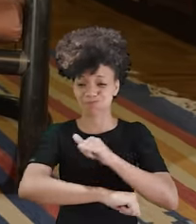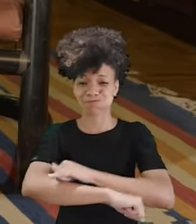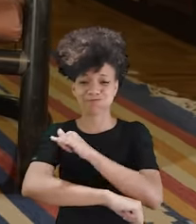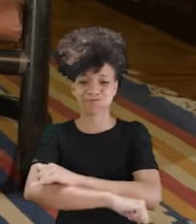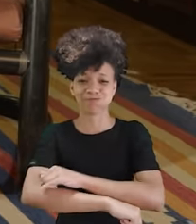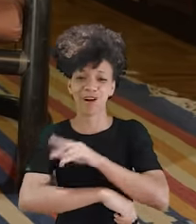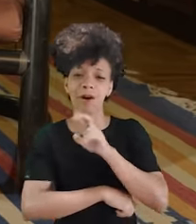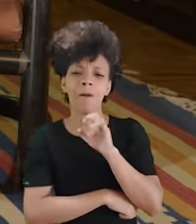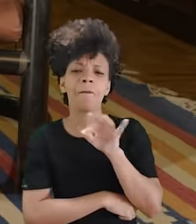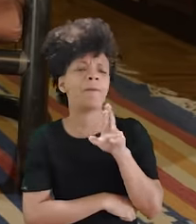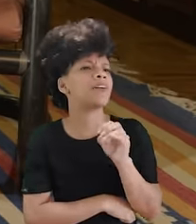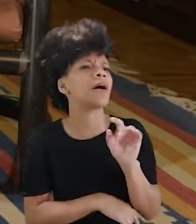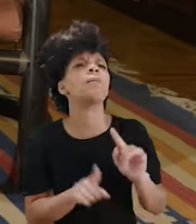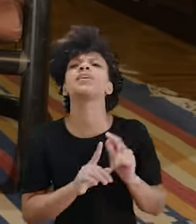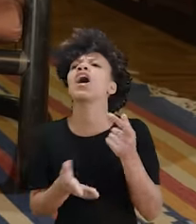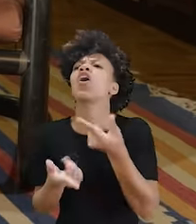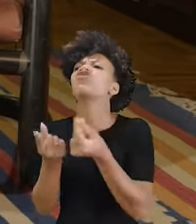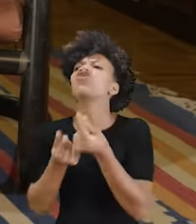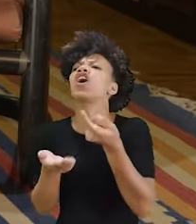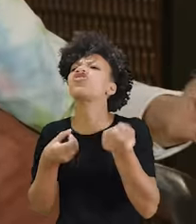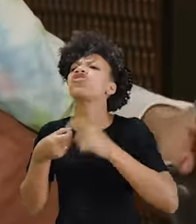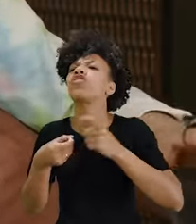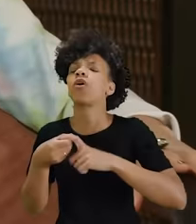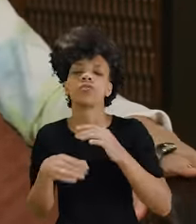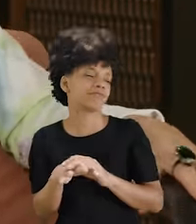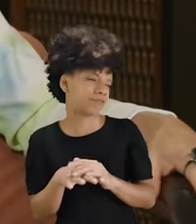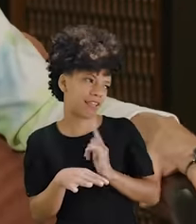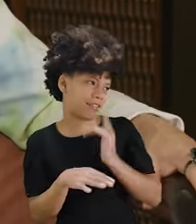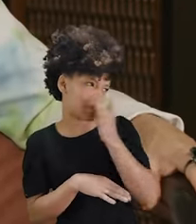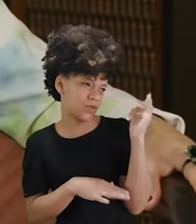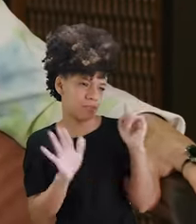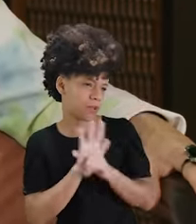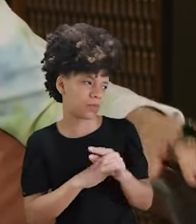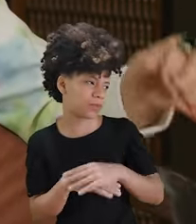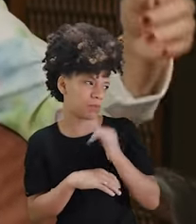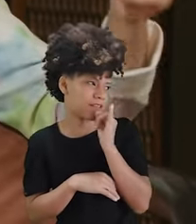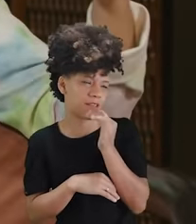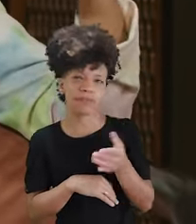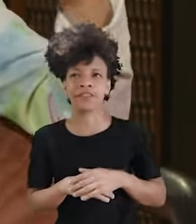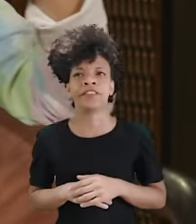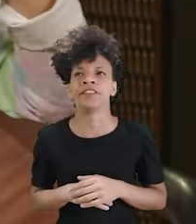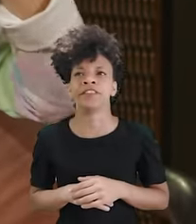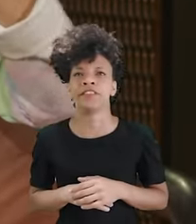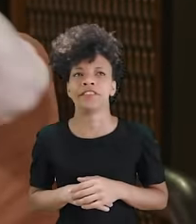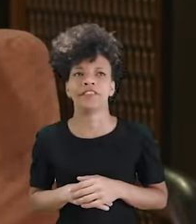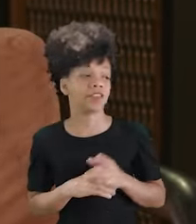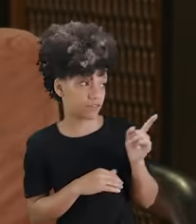gordo de Roberto Carlos mas eu quero dinheiro de volta tem gente que pergunta por exemplo é